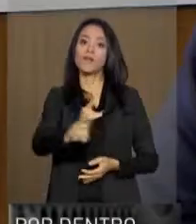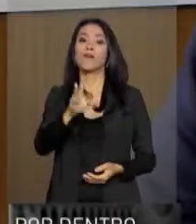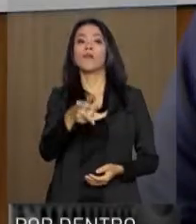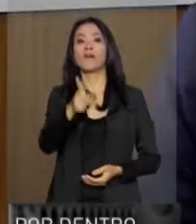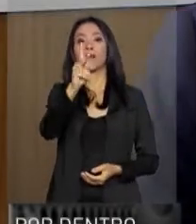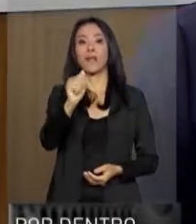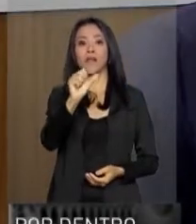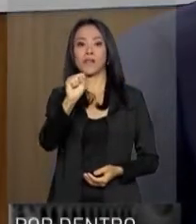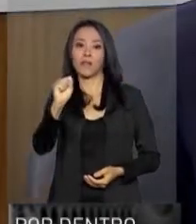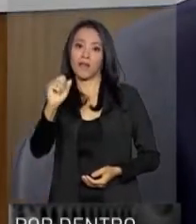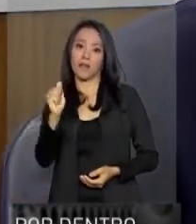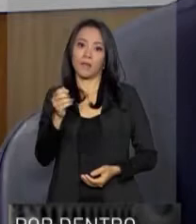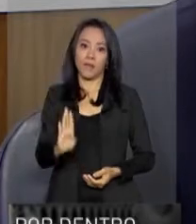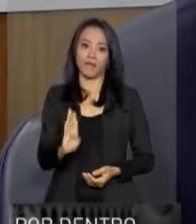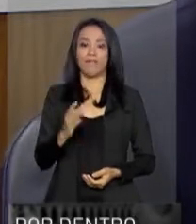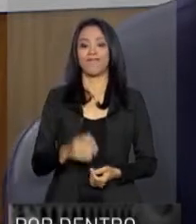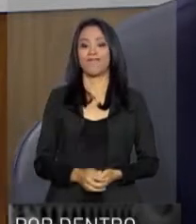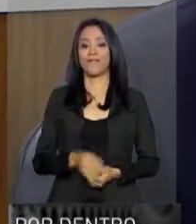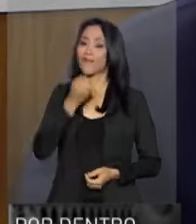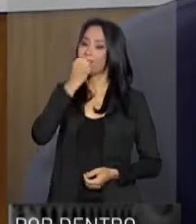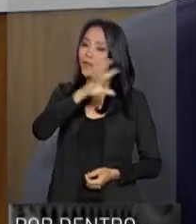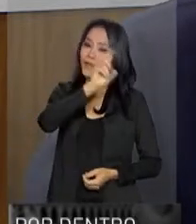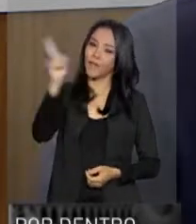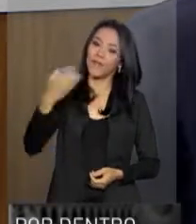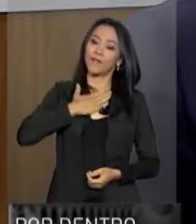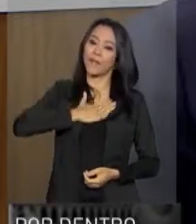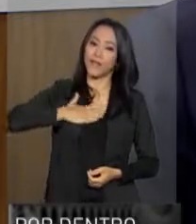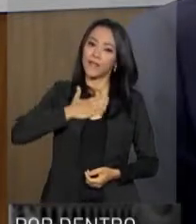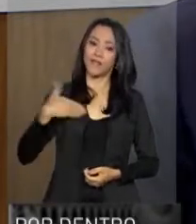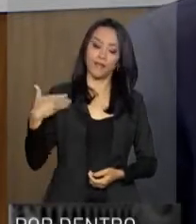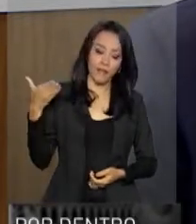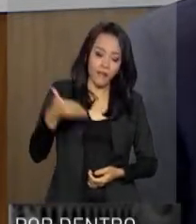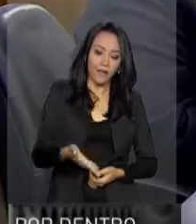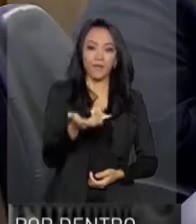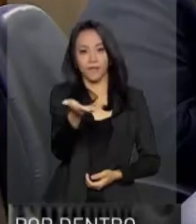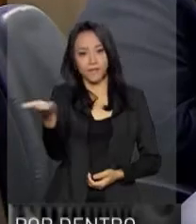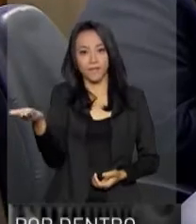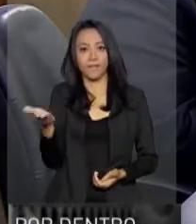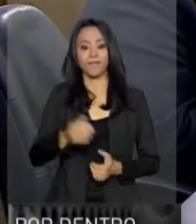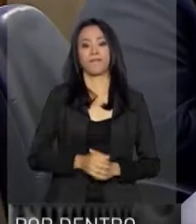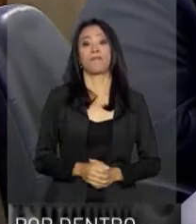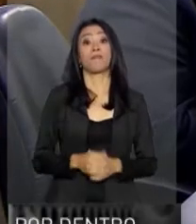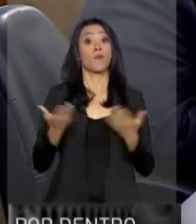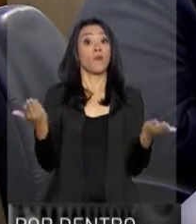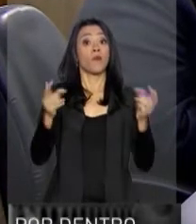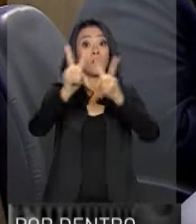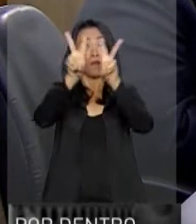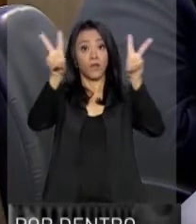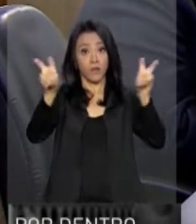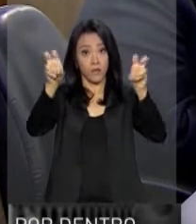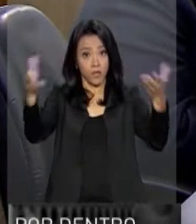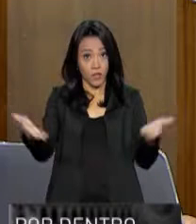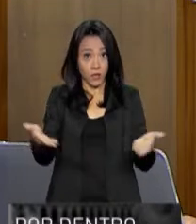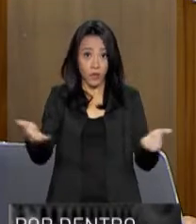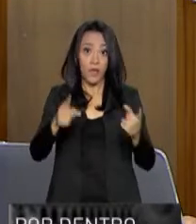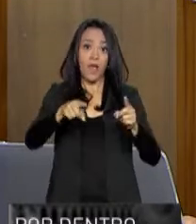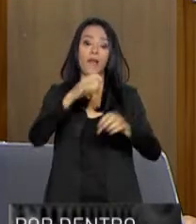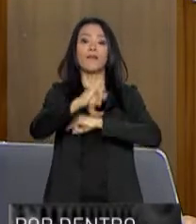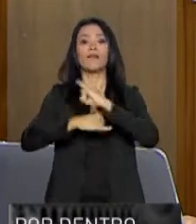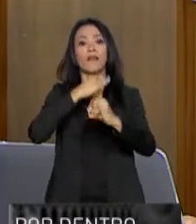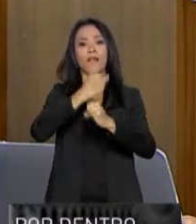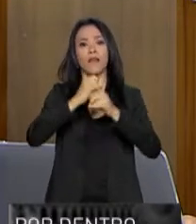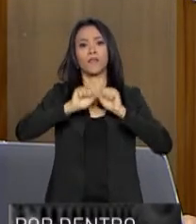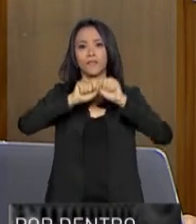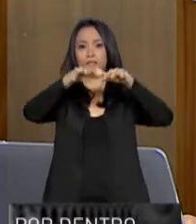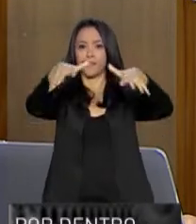lá cala é um prazer muito grande mais uma vez aqui vocês bem na pauta de hoje o programa internet para todos a